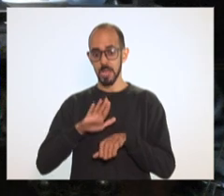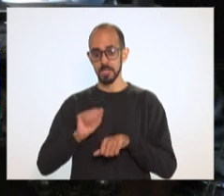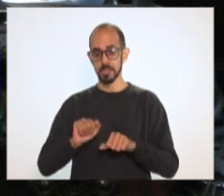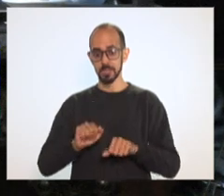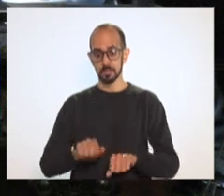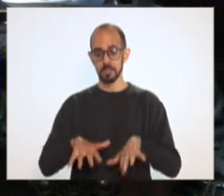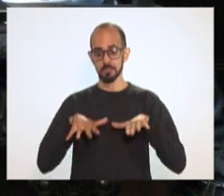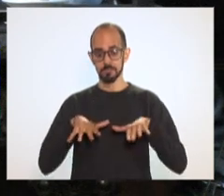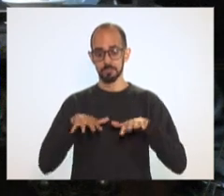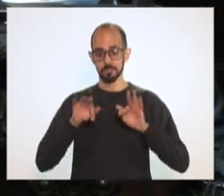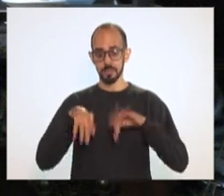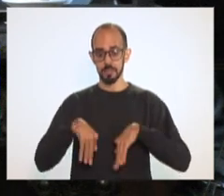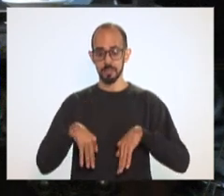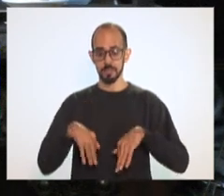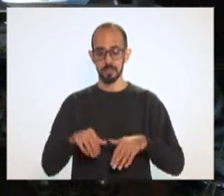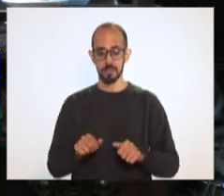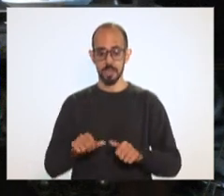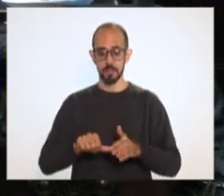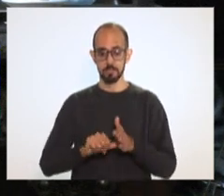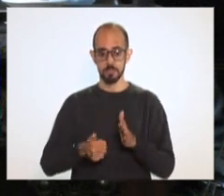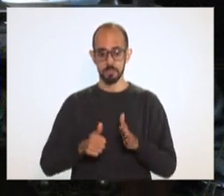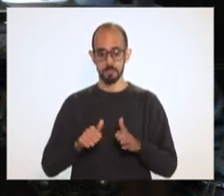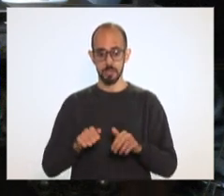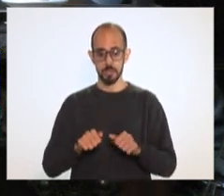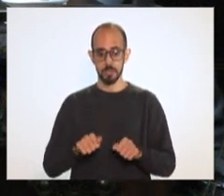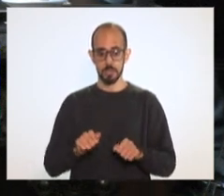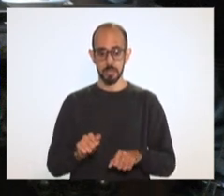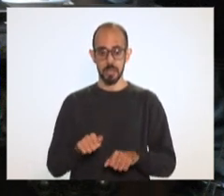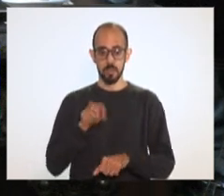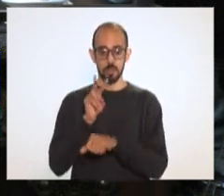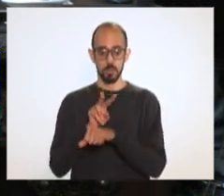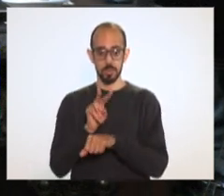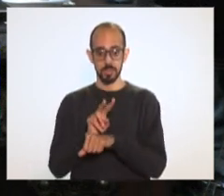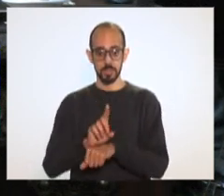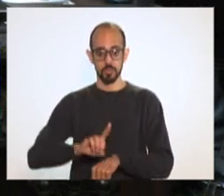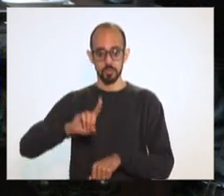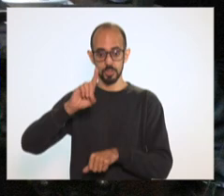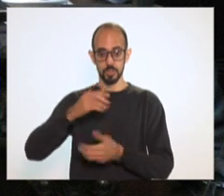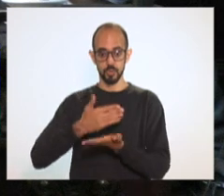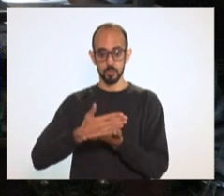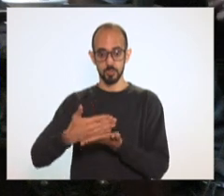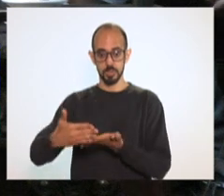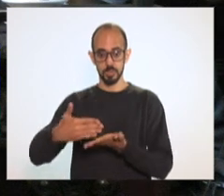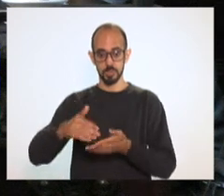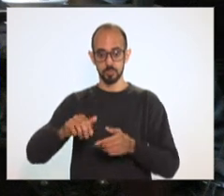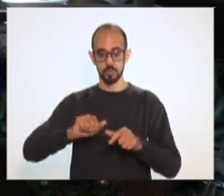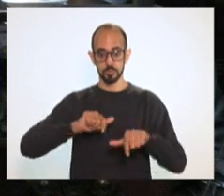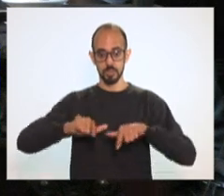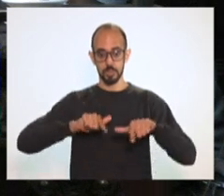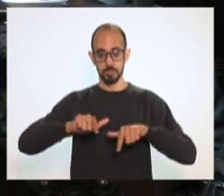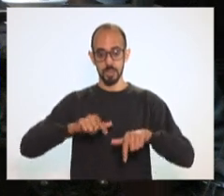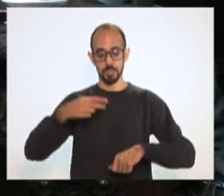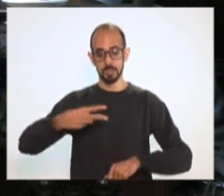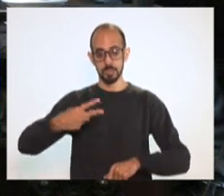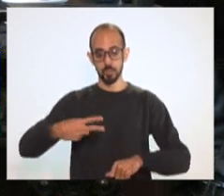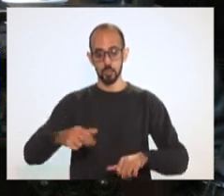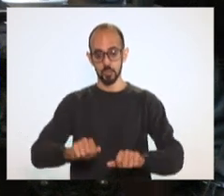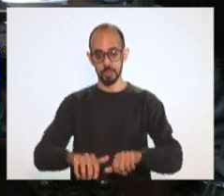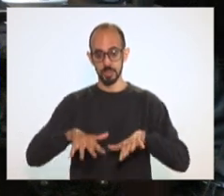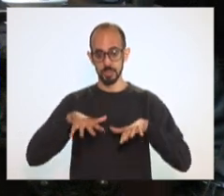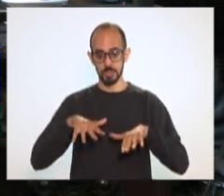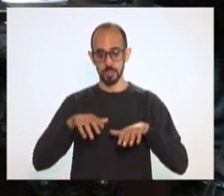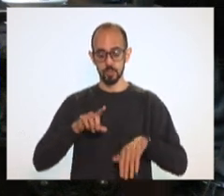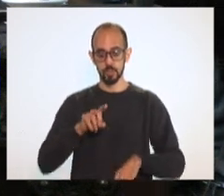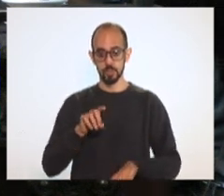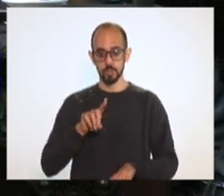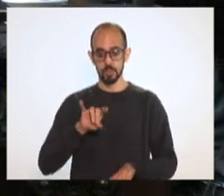está encerrada. Havendo um número legal sobre a proteção de Deus, iniciamos os nossos trabalhos. Está aberta a segunda sessão extraordinária do dia